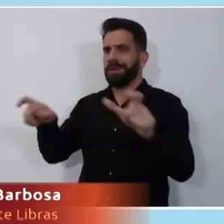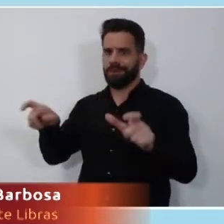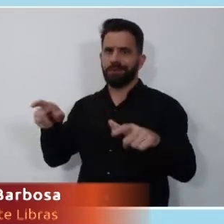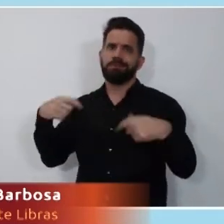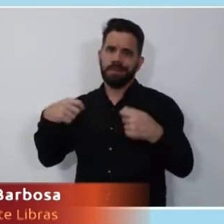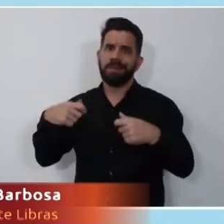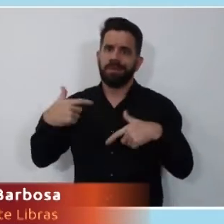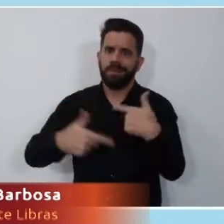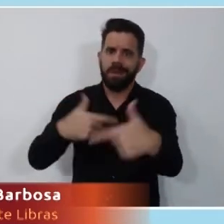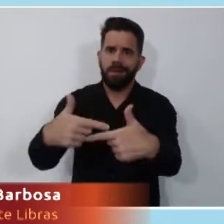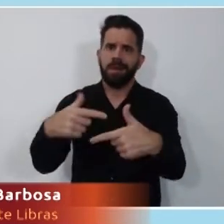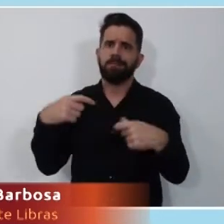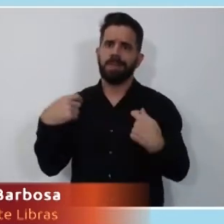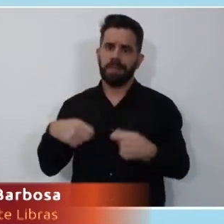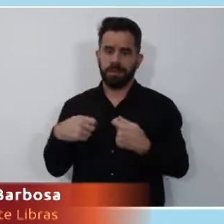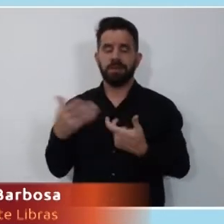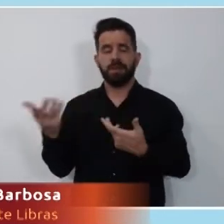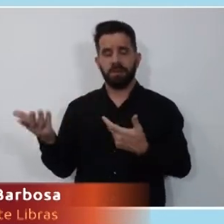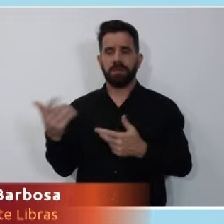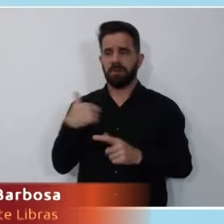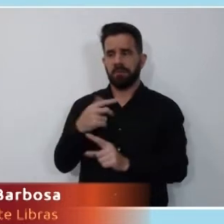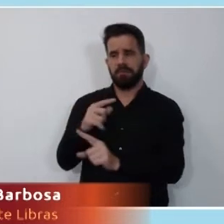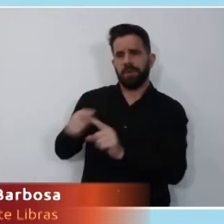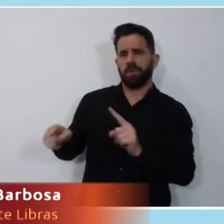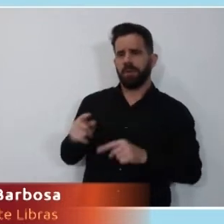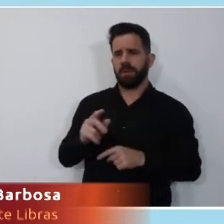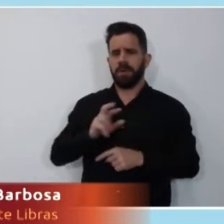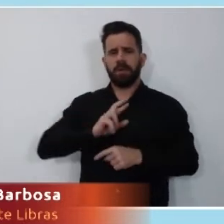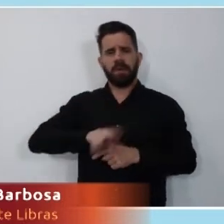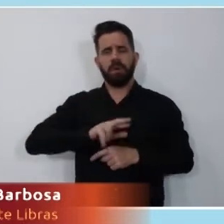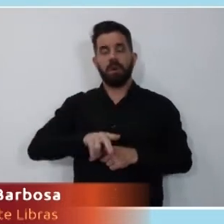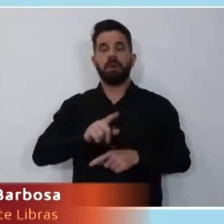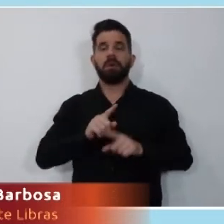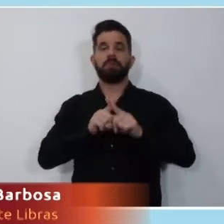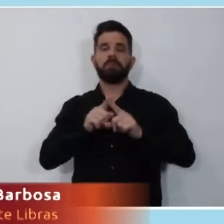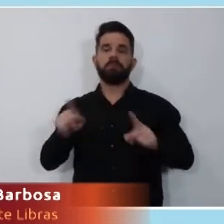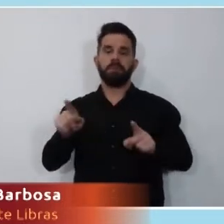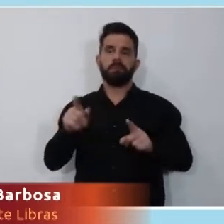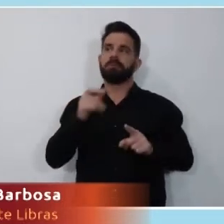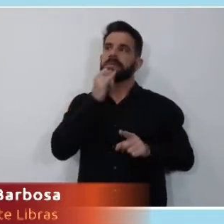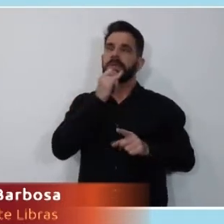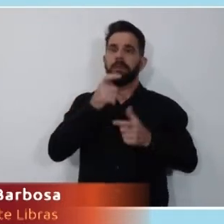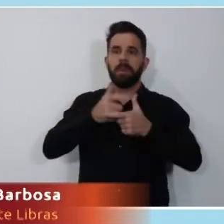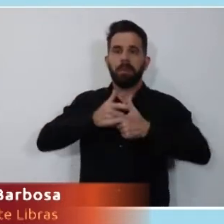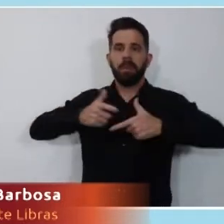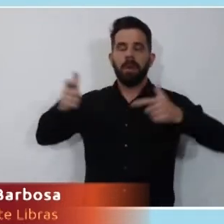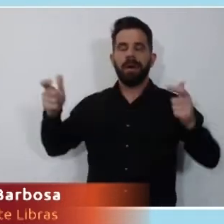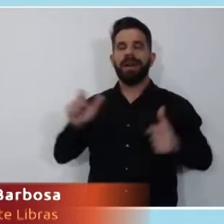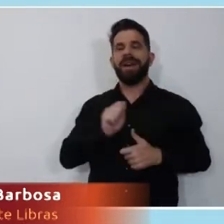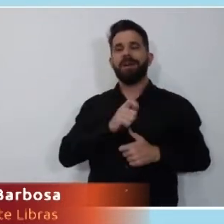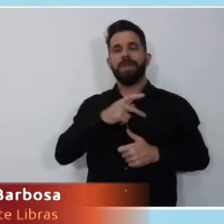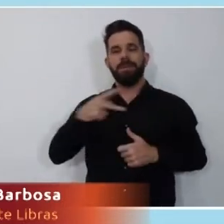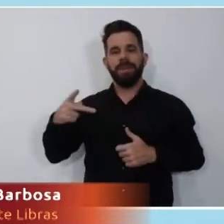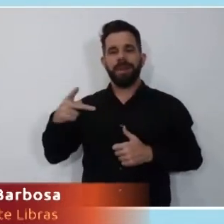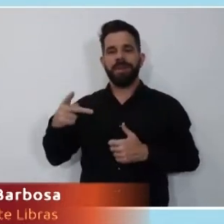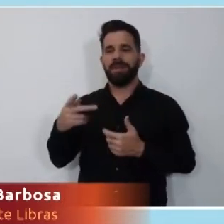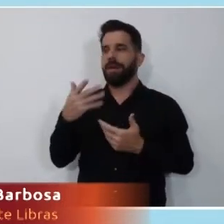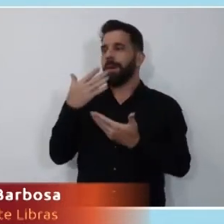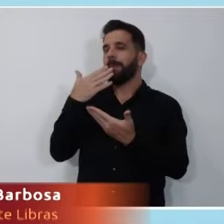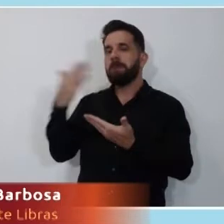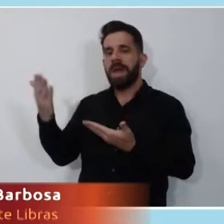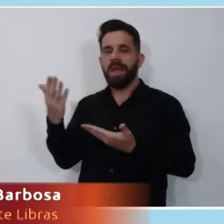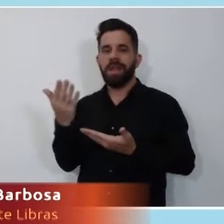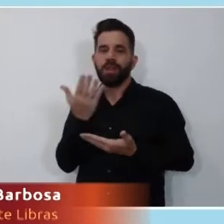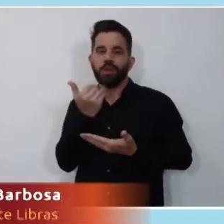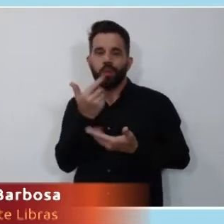sido empregadas com a parte dos seus serviços por aplicativos, também a gente não tem que pensar se